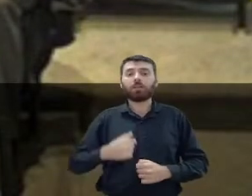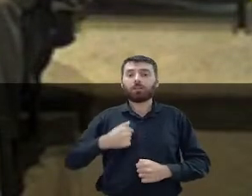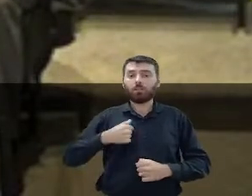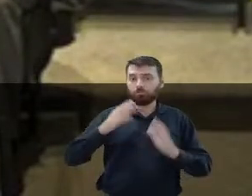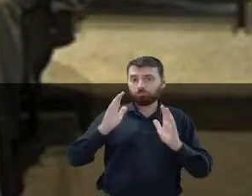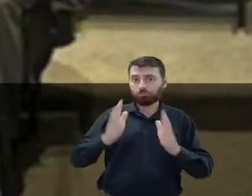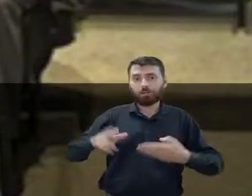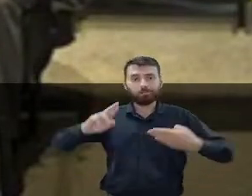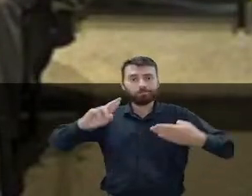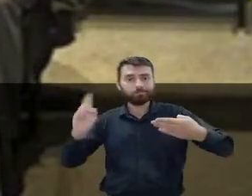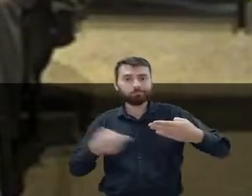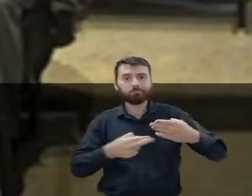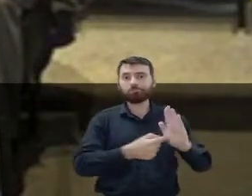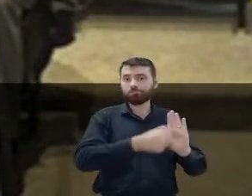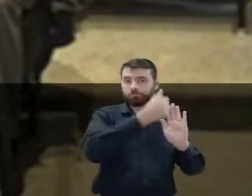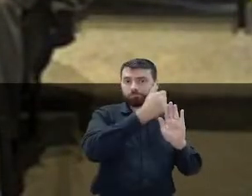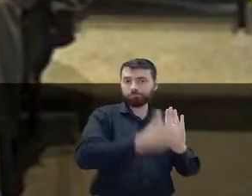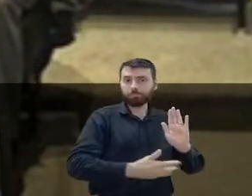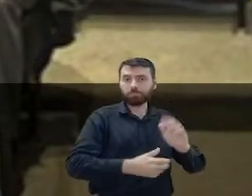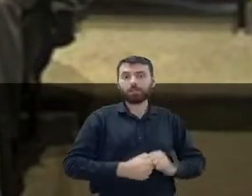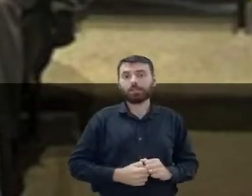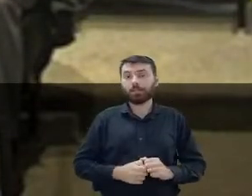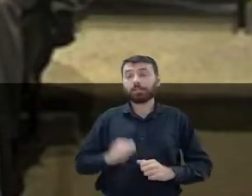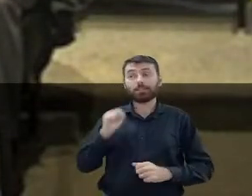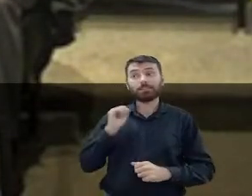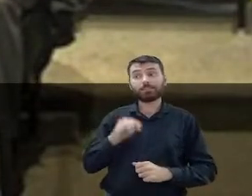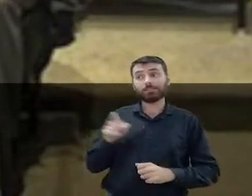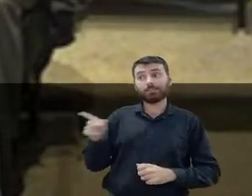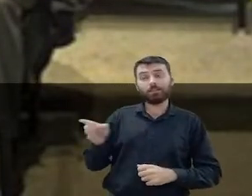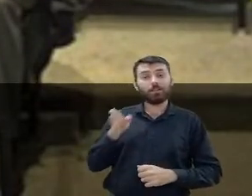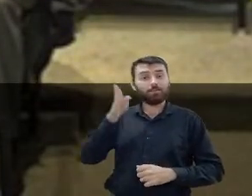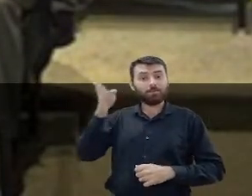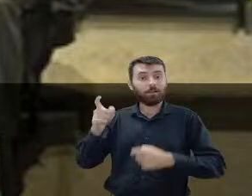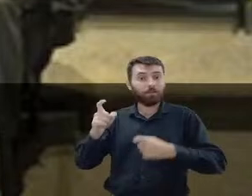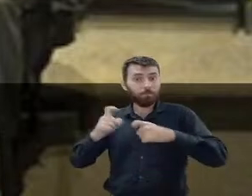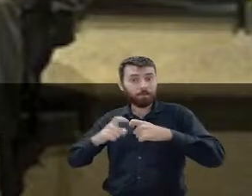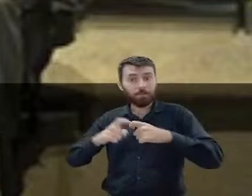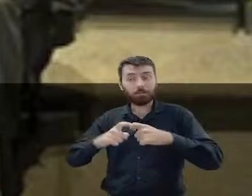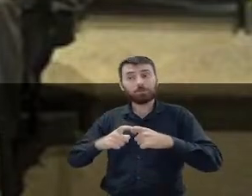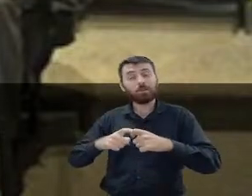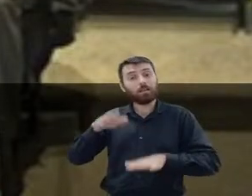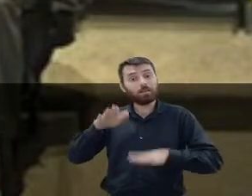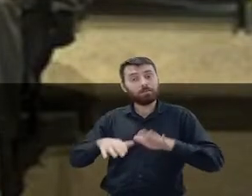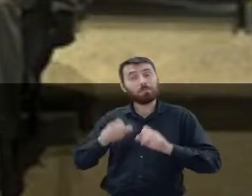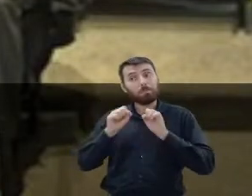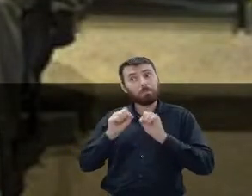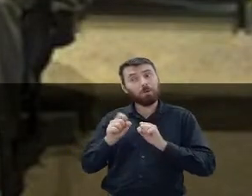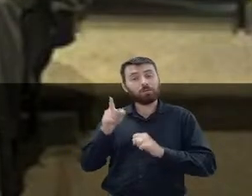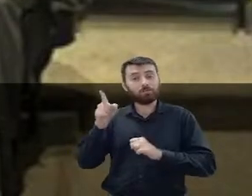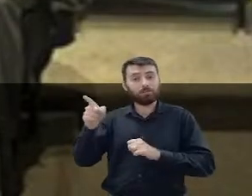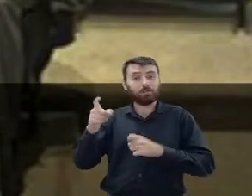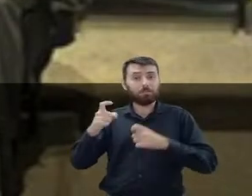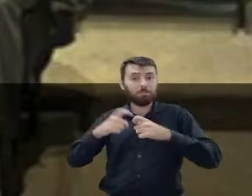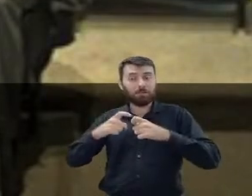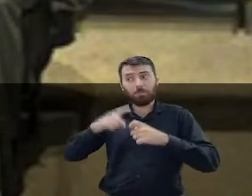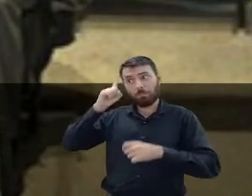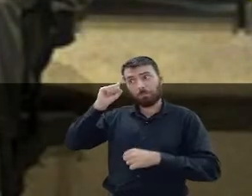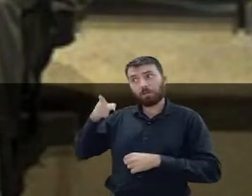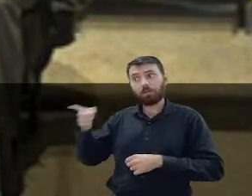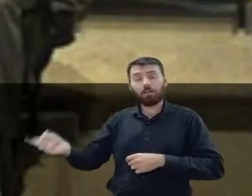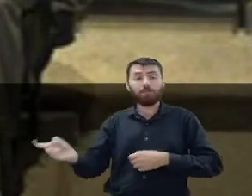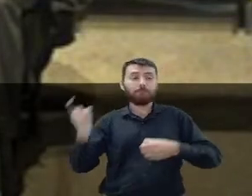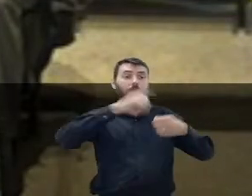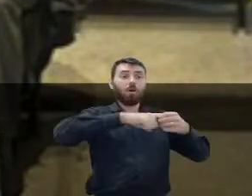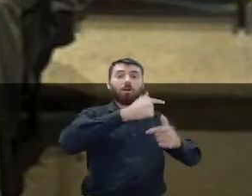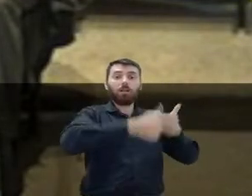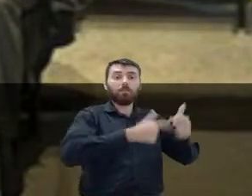autora tivesse sido submetida a um atestado de saúde ocupacional de retorno, quem sabe o médico do trabalho não teria dito para readaptá-la de função. Ou